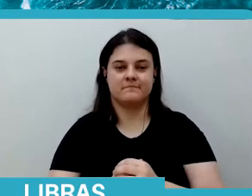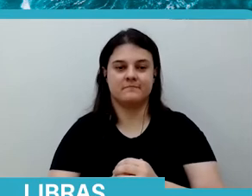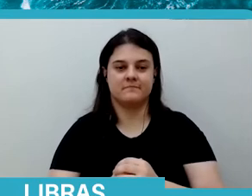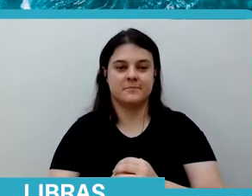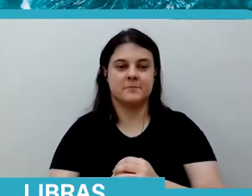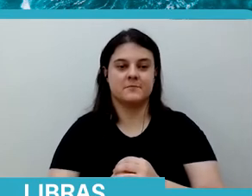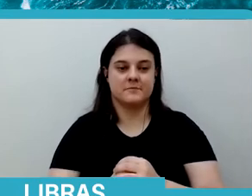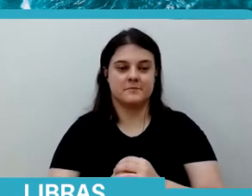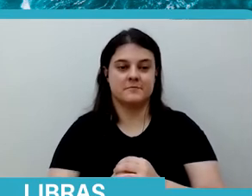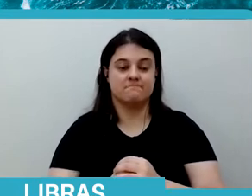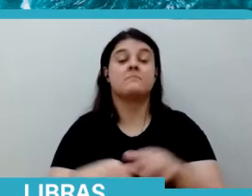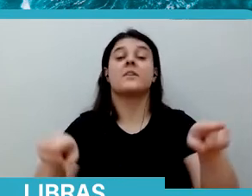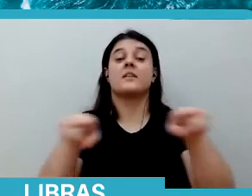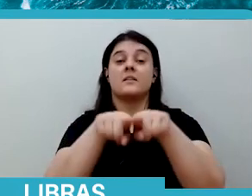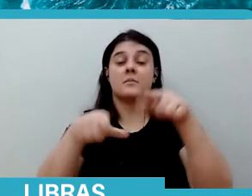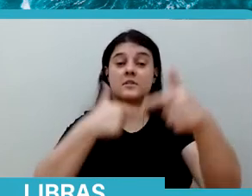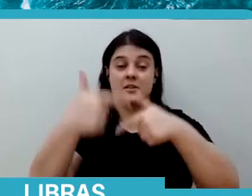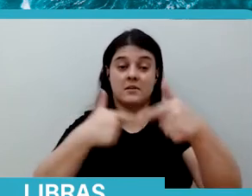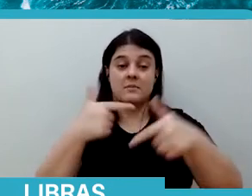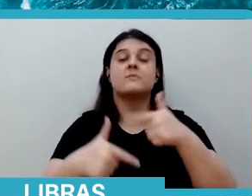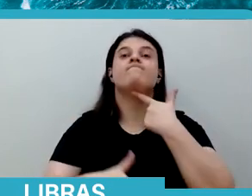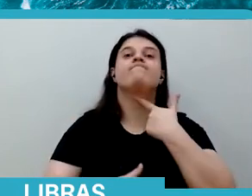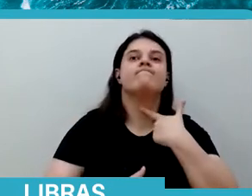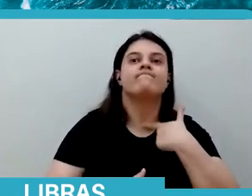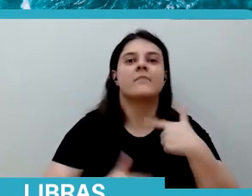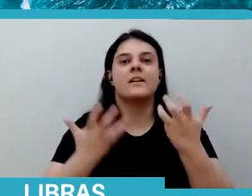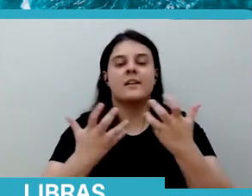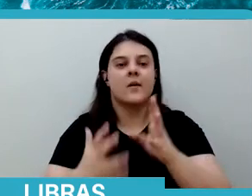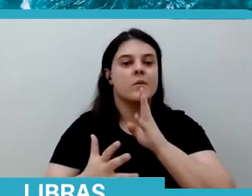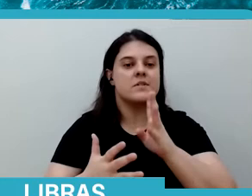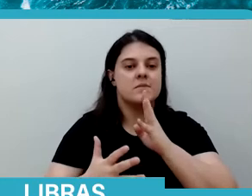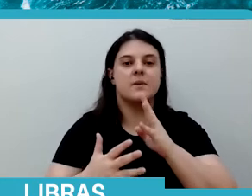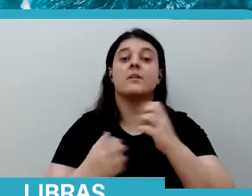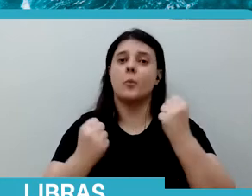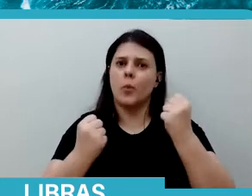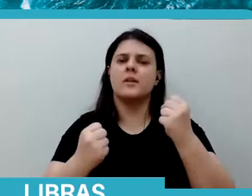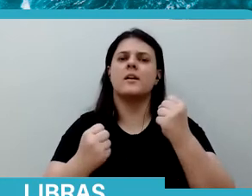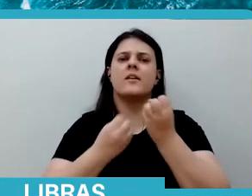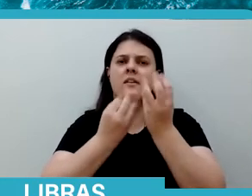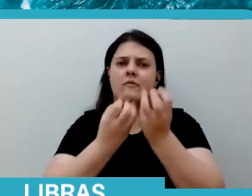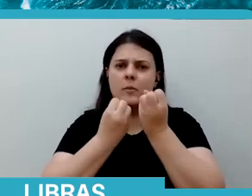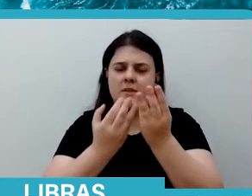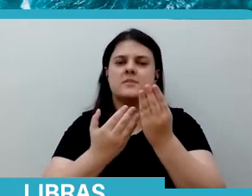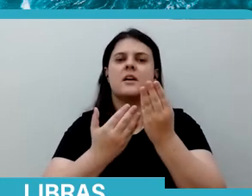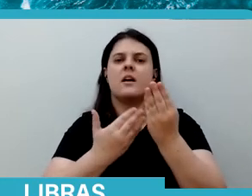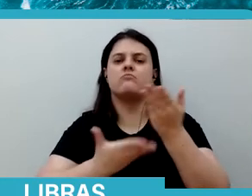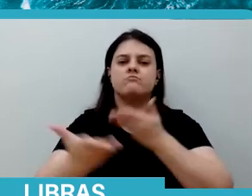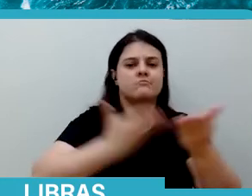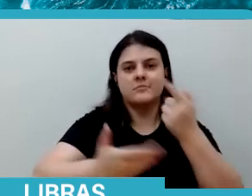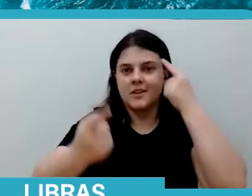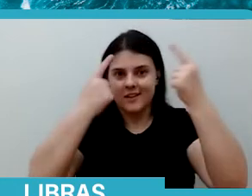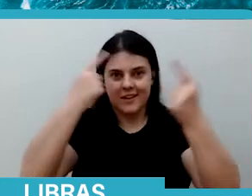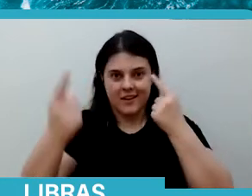e a gente trabalha com sede de conhecimento acreditamos no Poder da informação e troca de ideias para gerar as